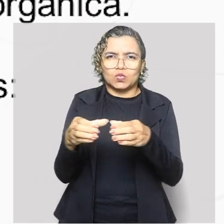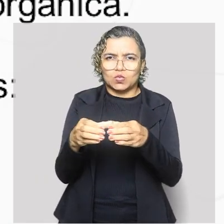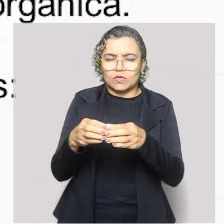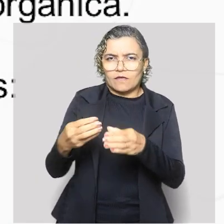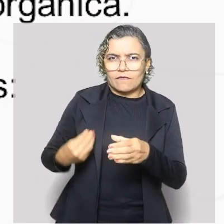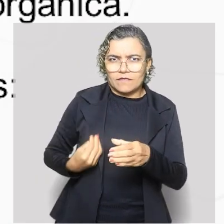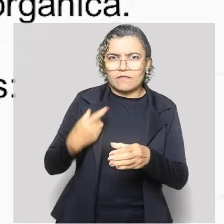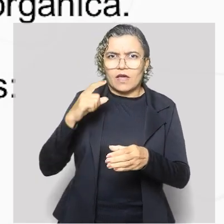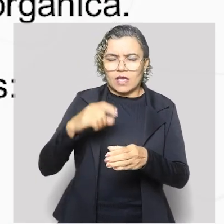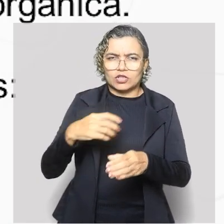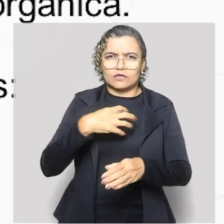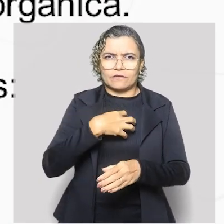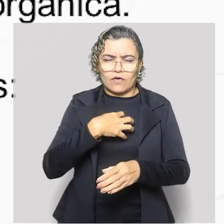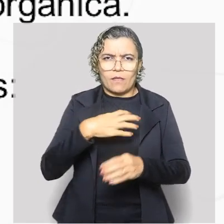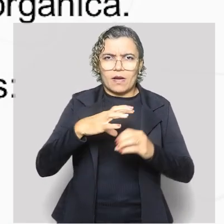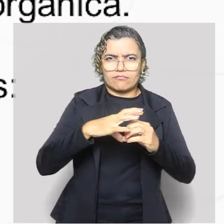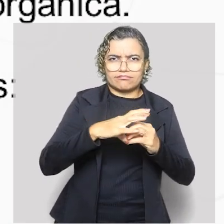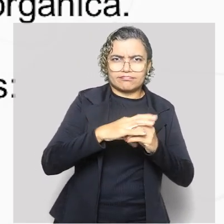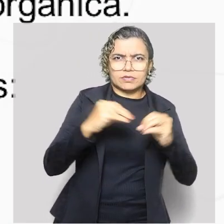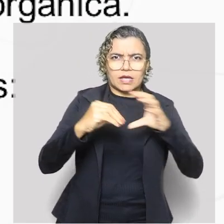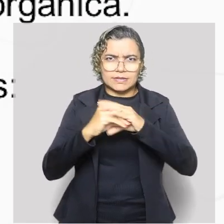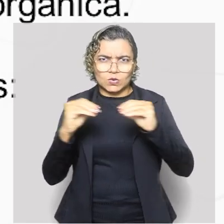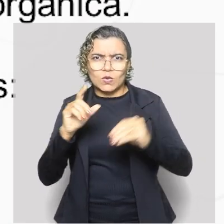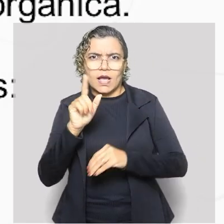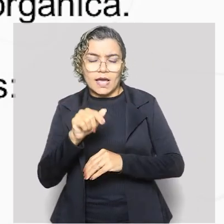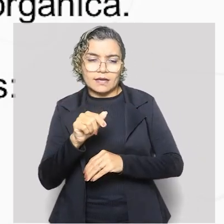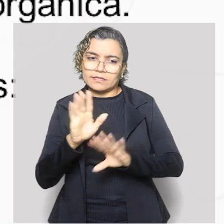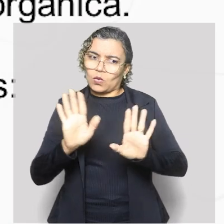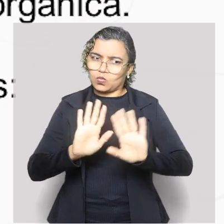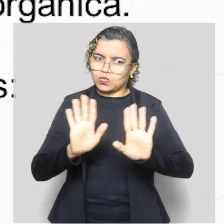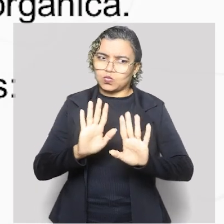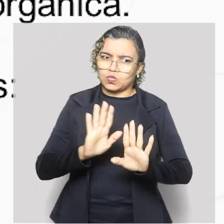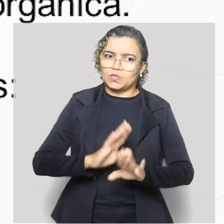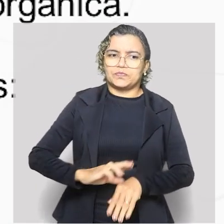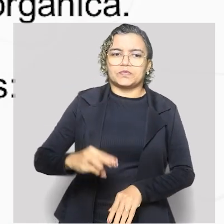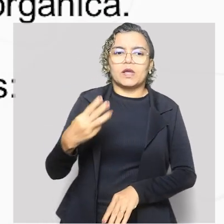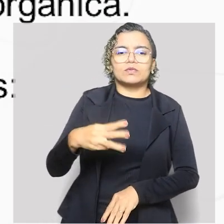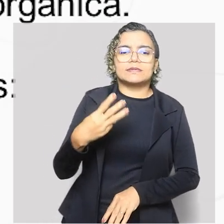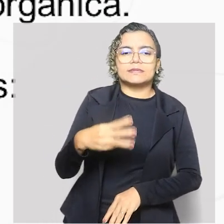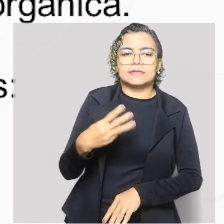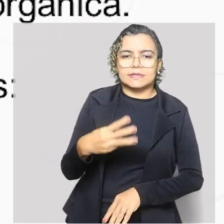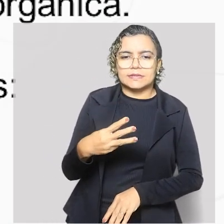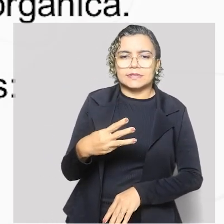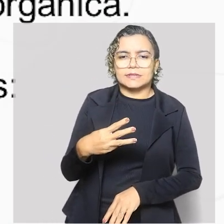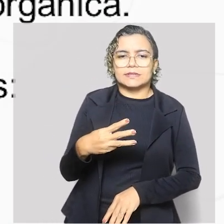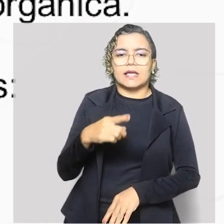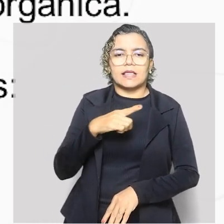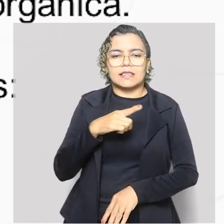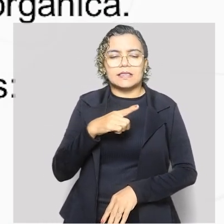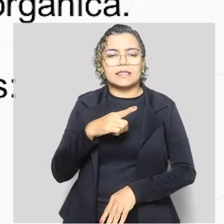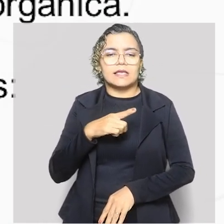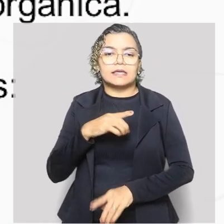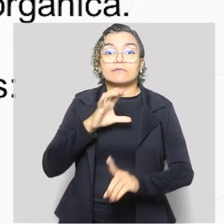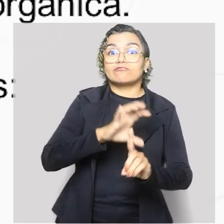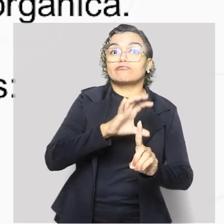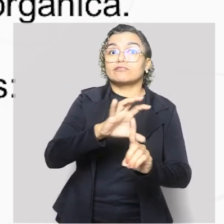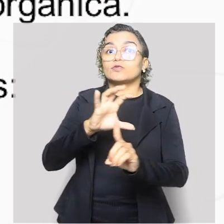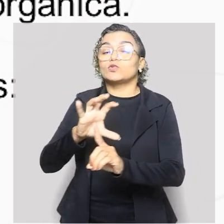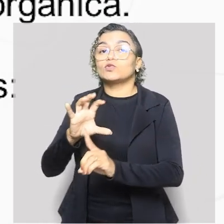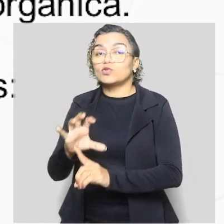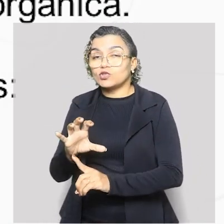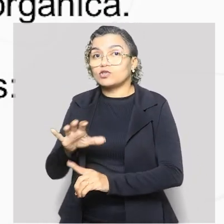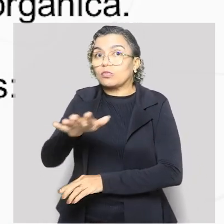Nem todos, tá? Então, essa é uma que a gente vai eliminar. 3. Respondem aos estímulos do meio. Então, lembra que eu falei